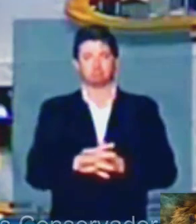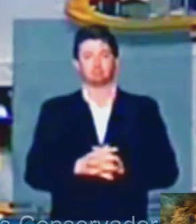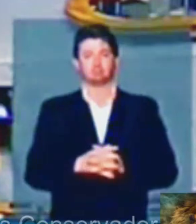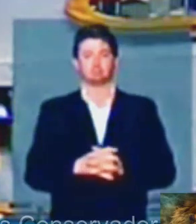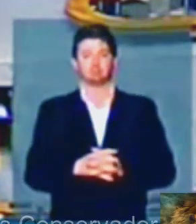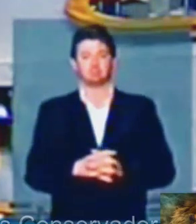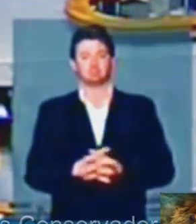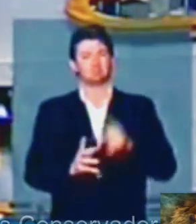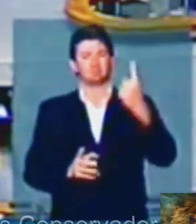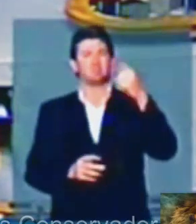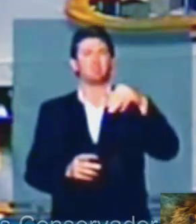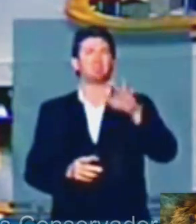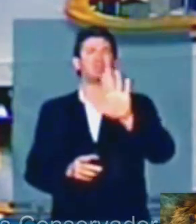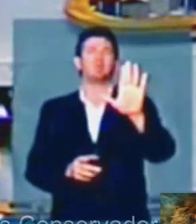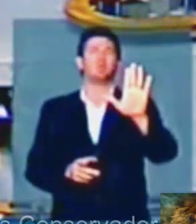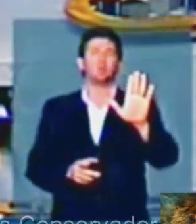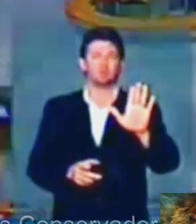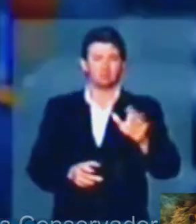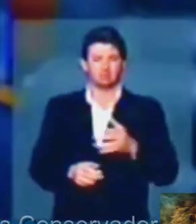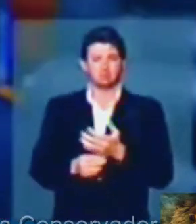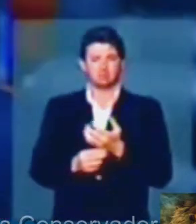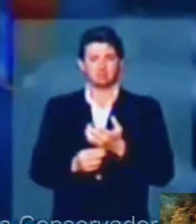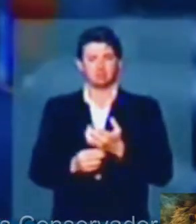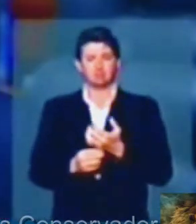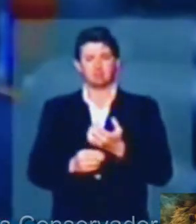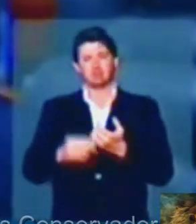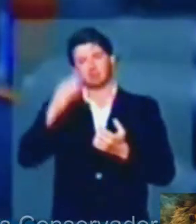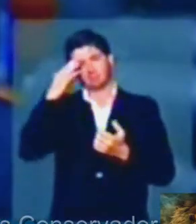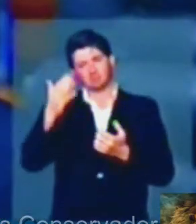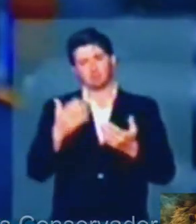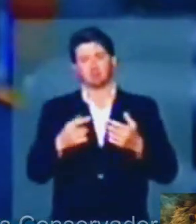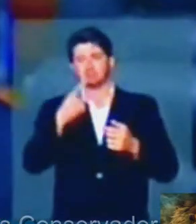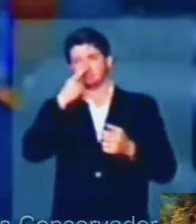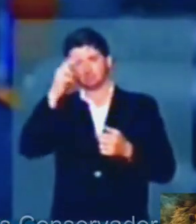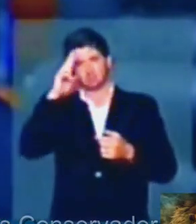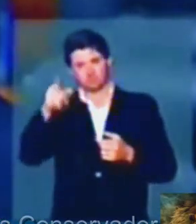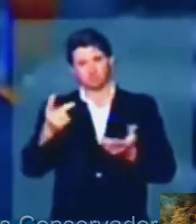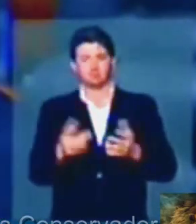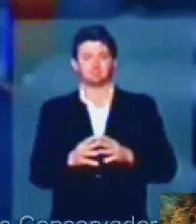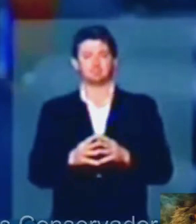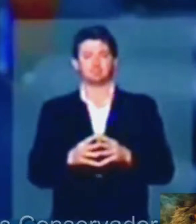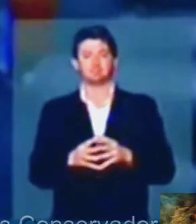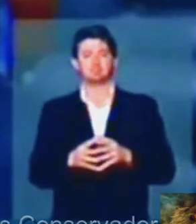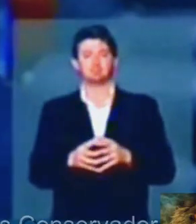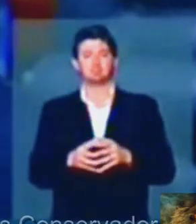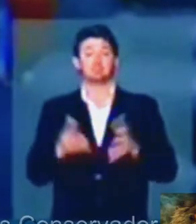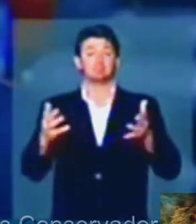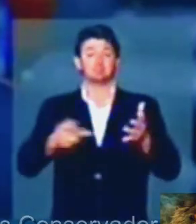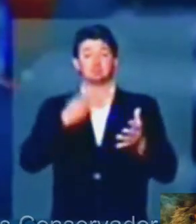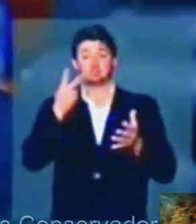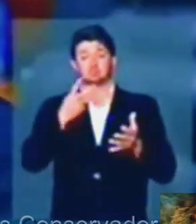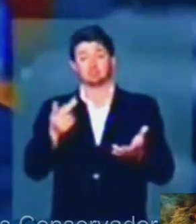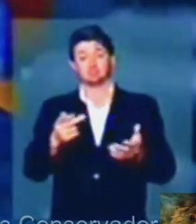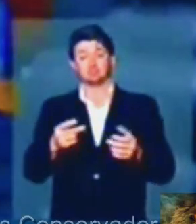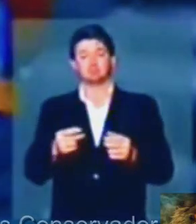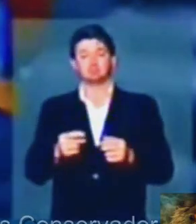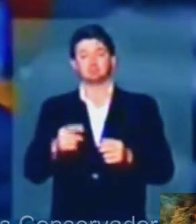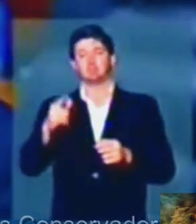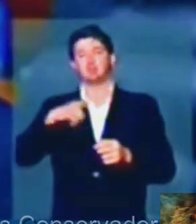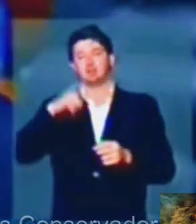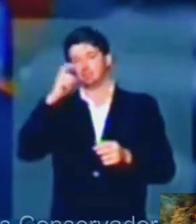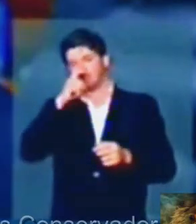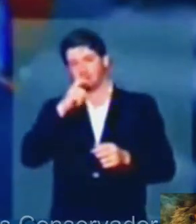presidente. Um minuto é suficiente, senhor presidente. Fico okay. Muito grato com a sensibilidade de Vossa Excelência. E dizer que, com